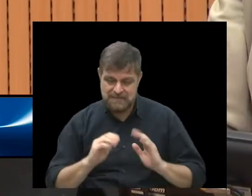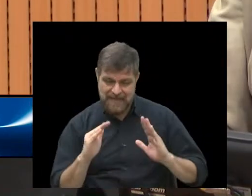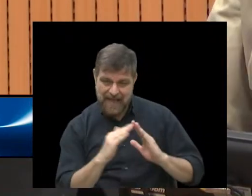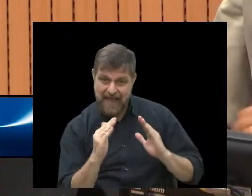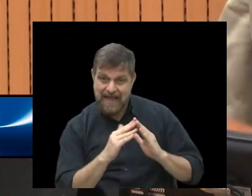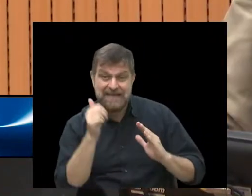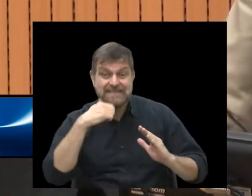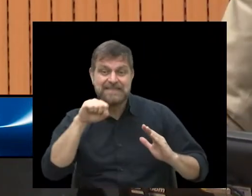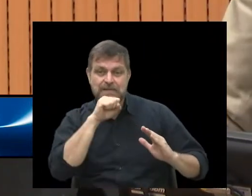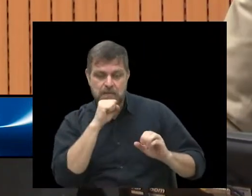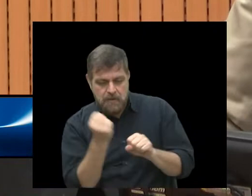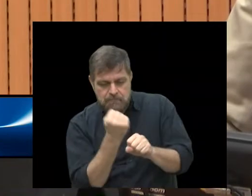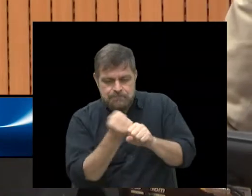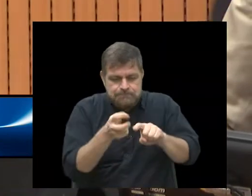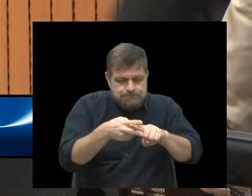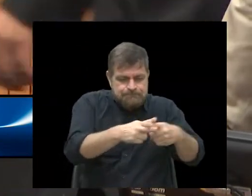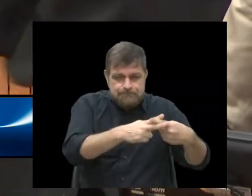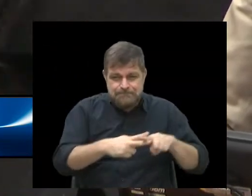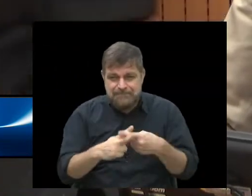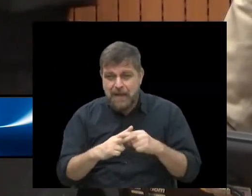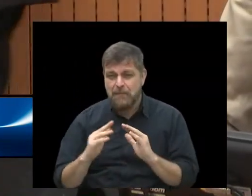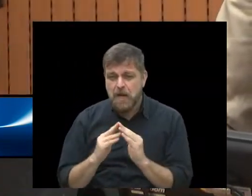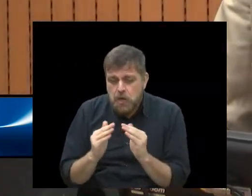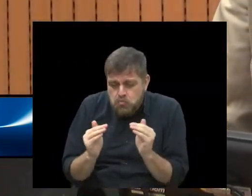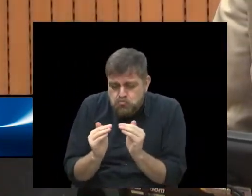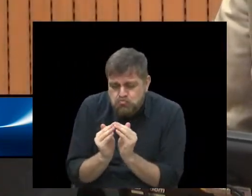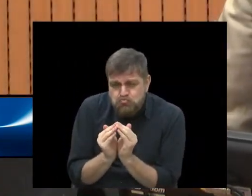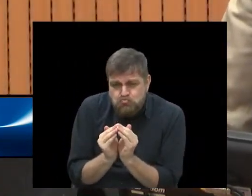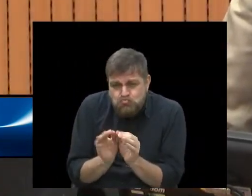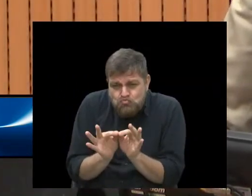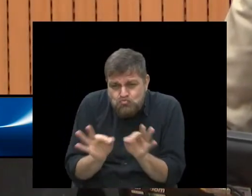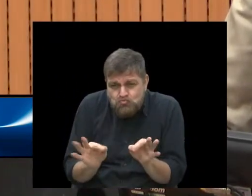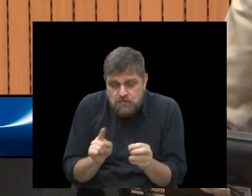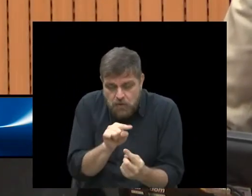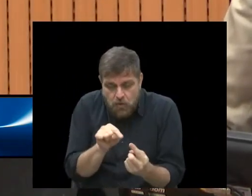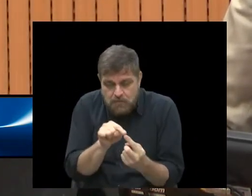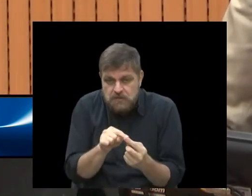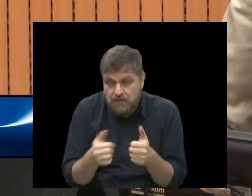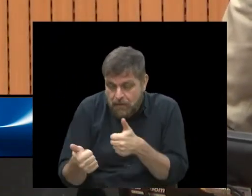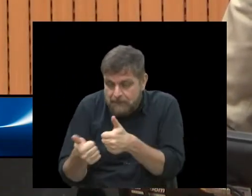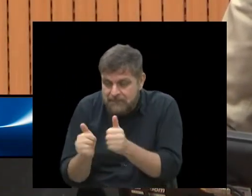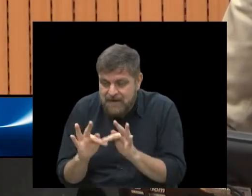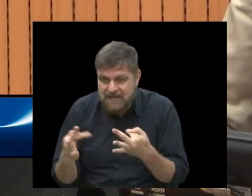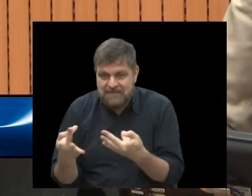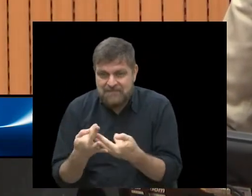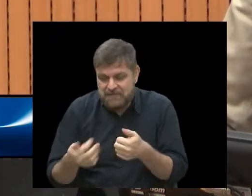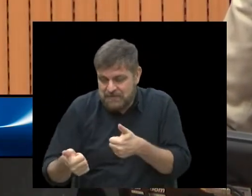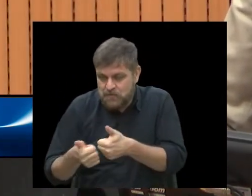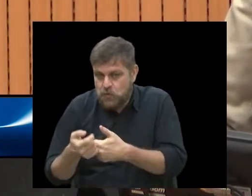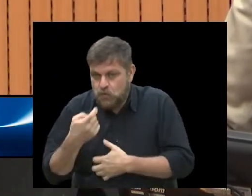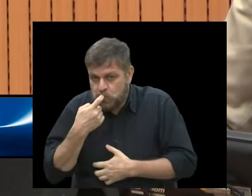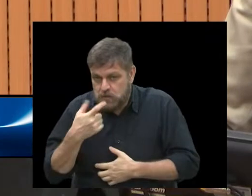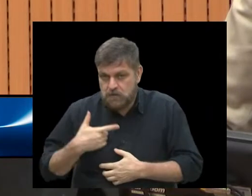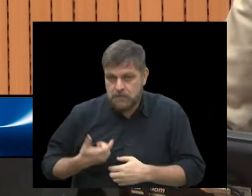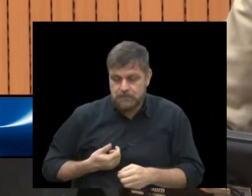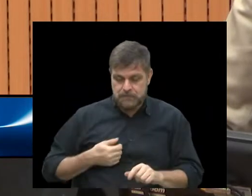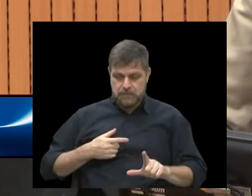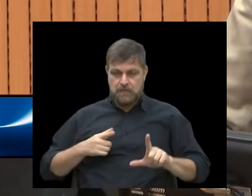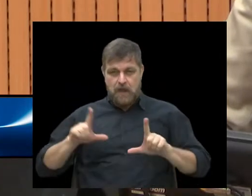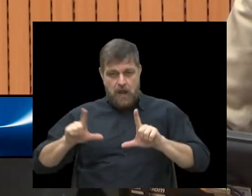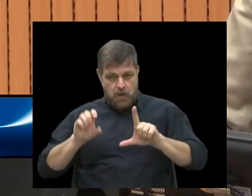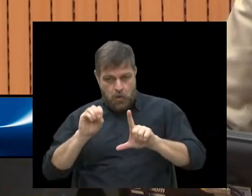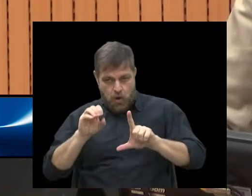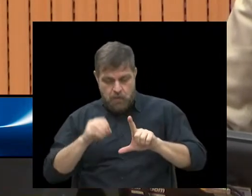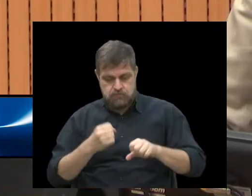de sua mãe, uma casa pequena e humilde, com o intuito de morar mais perto da família. O programa reformou completamente